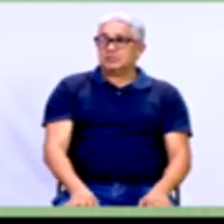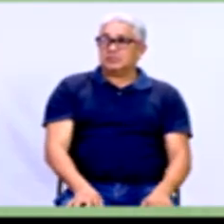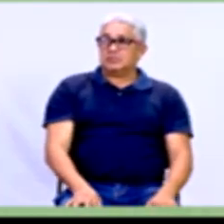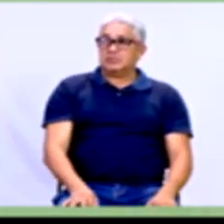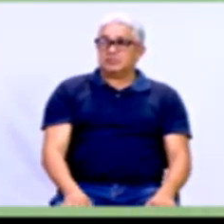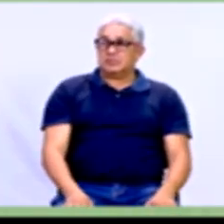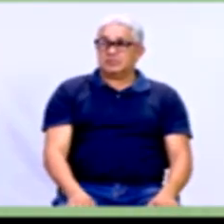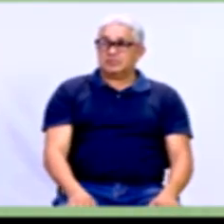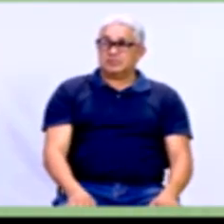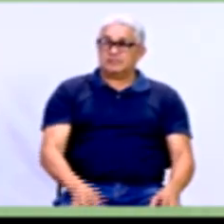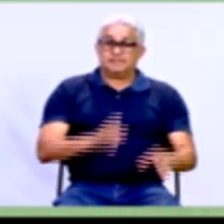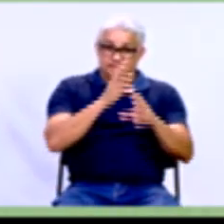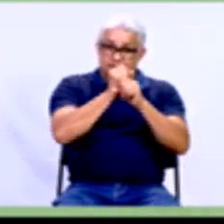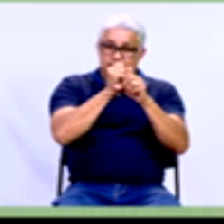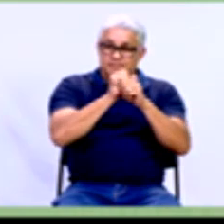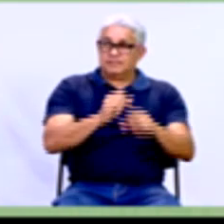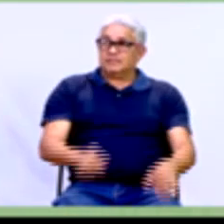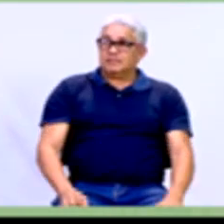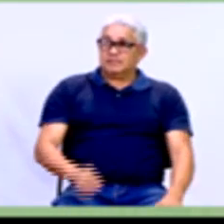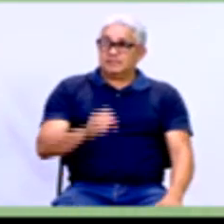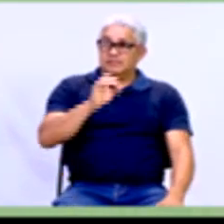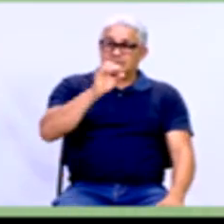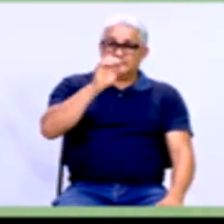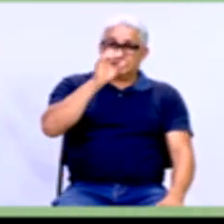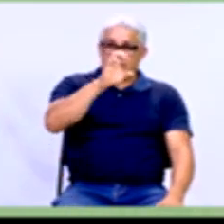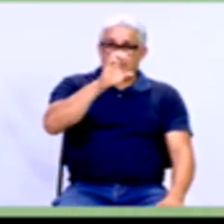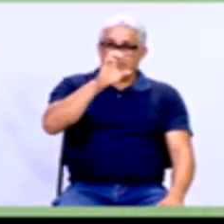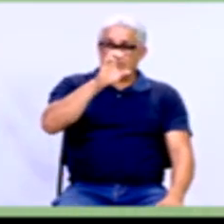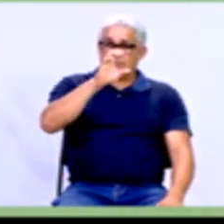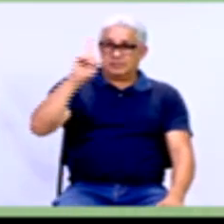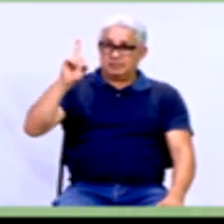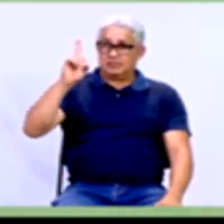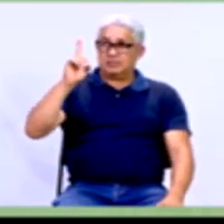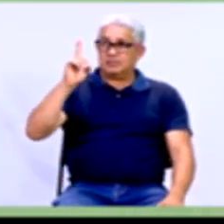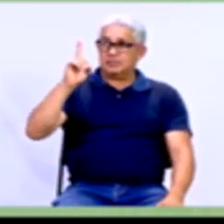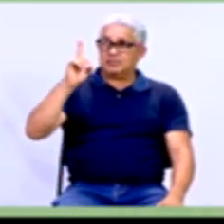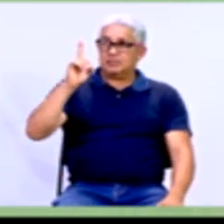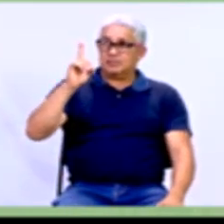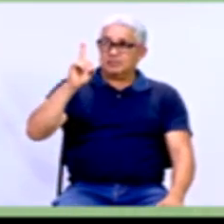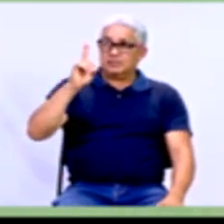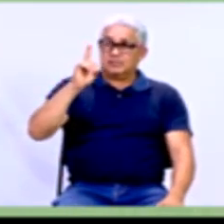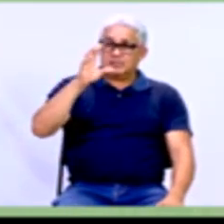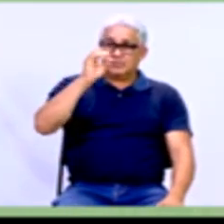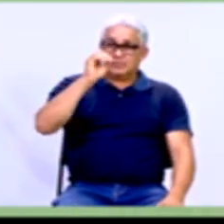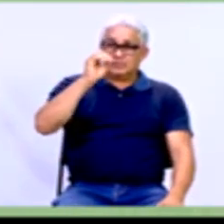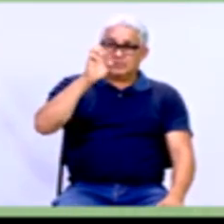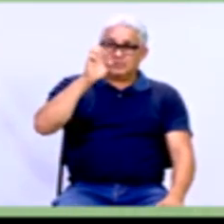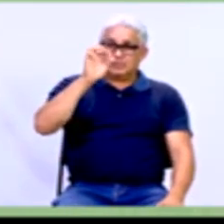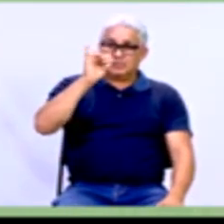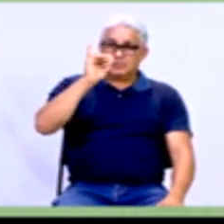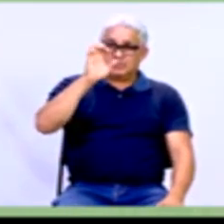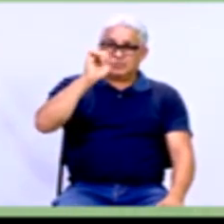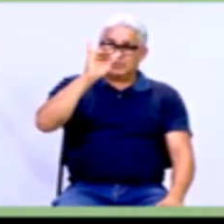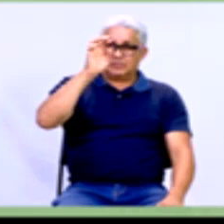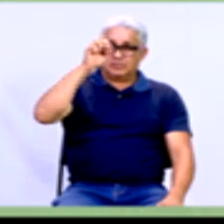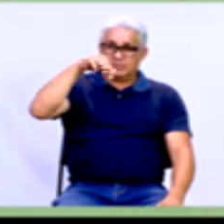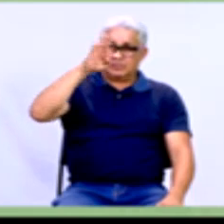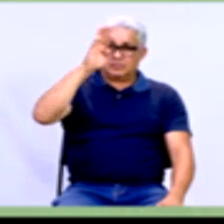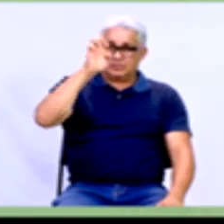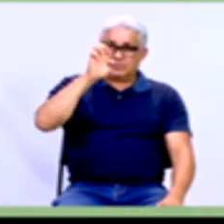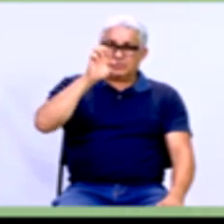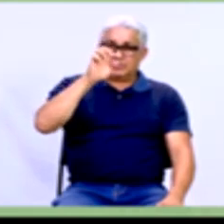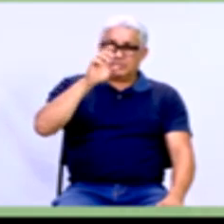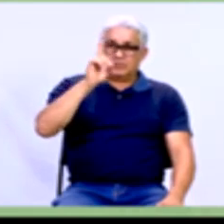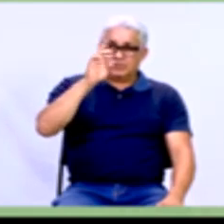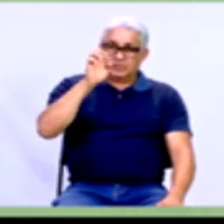O coeficiente de determinação desse exemplo que a gente está falando é 0,87, que significa o